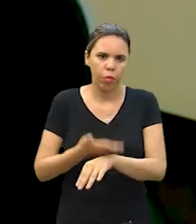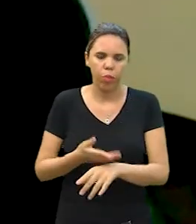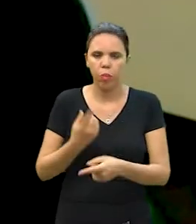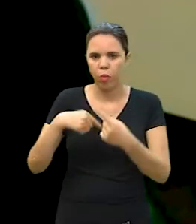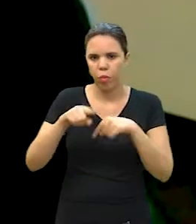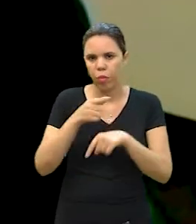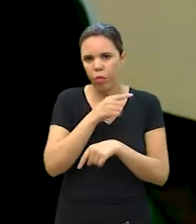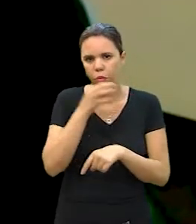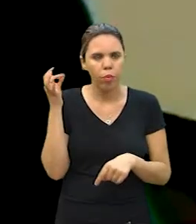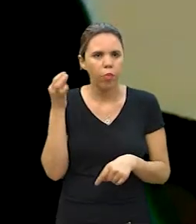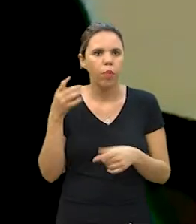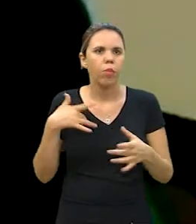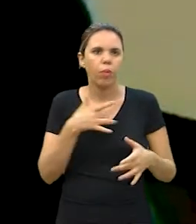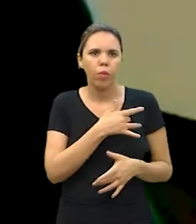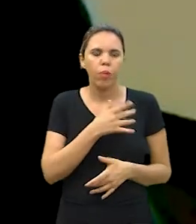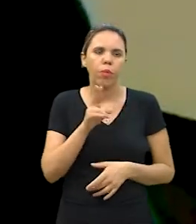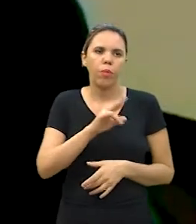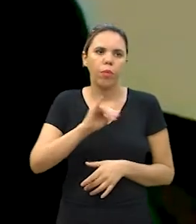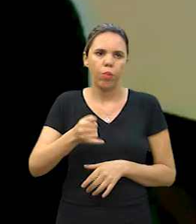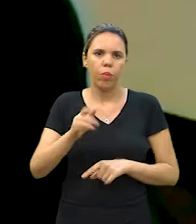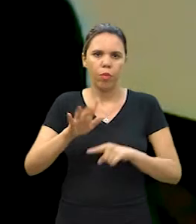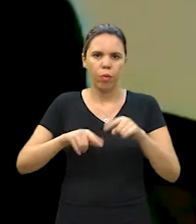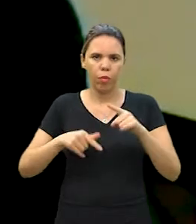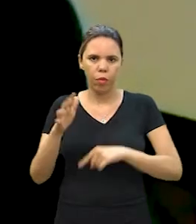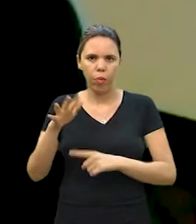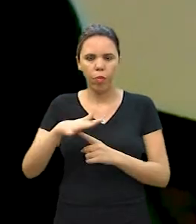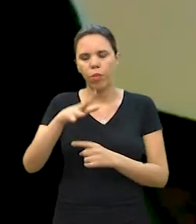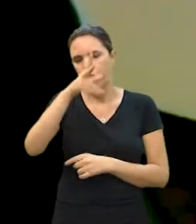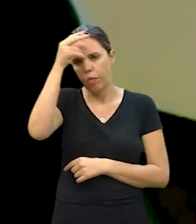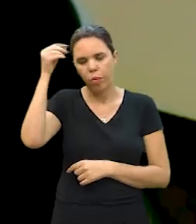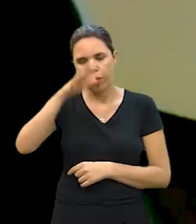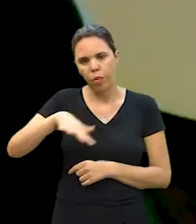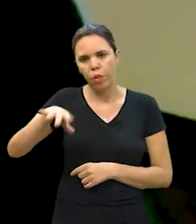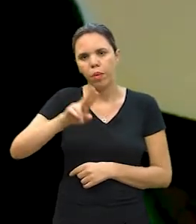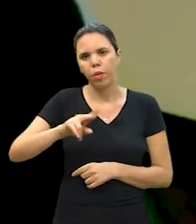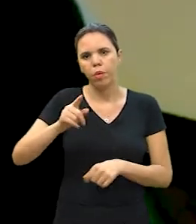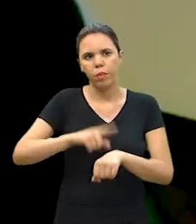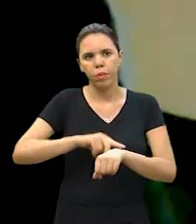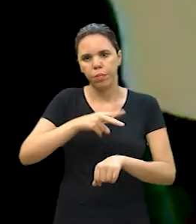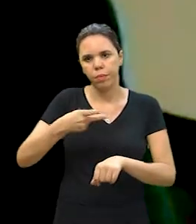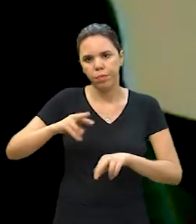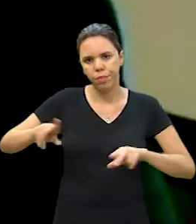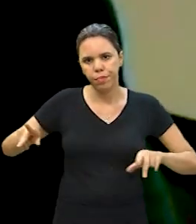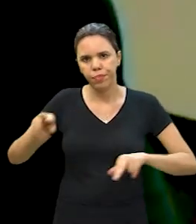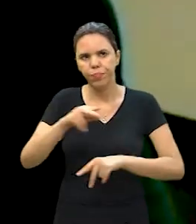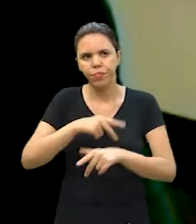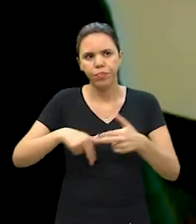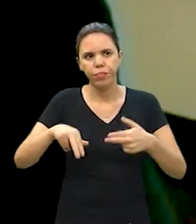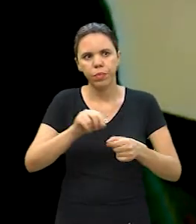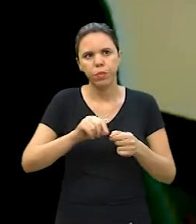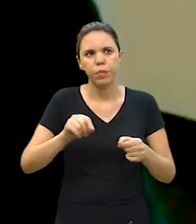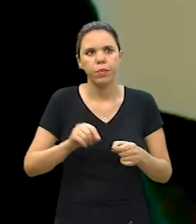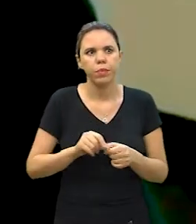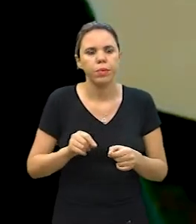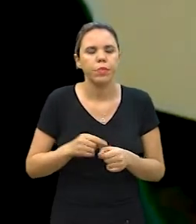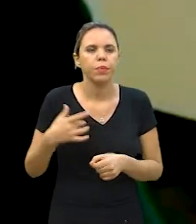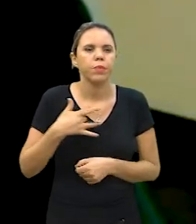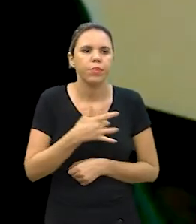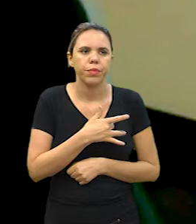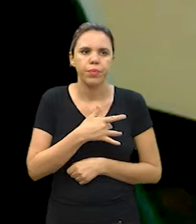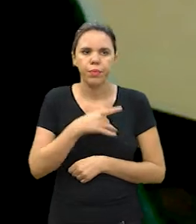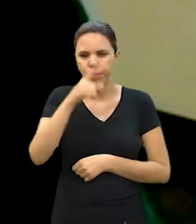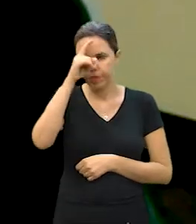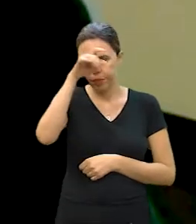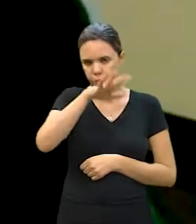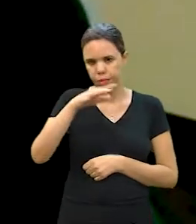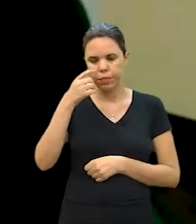bem sucedidas, né? Que é a utilização dos equipamentos públicos, né, nos horários, os equipamentos de